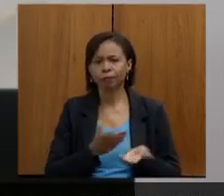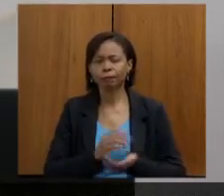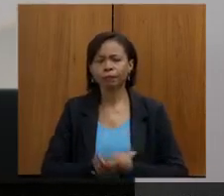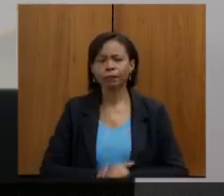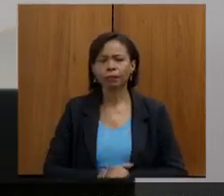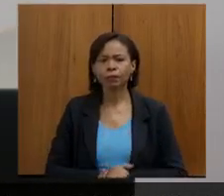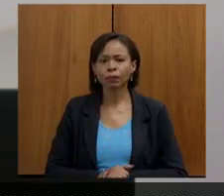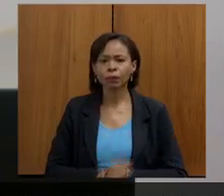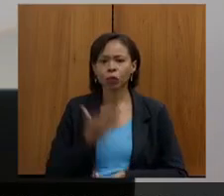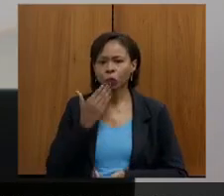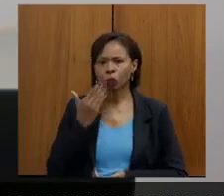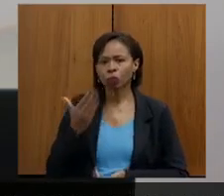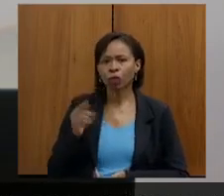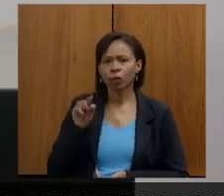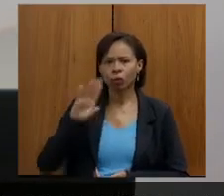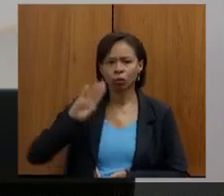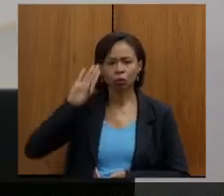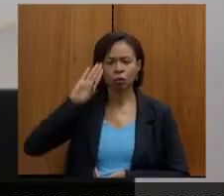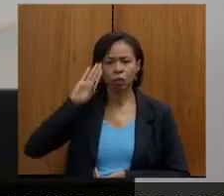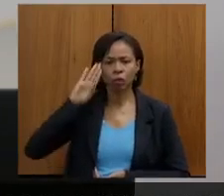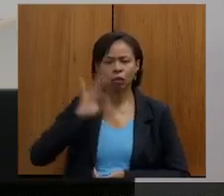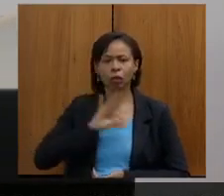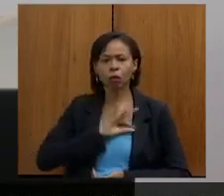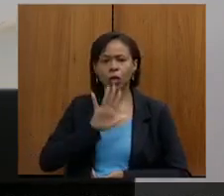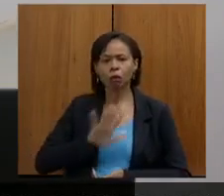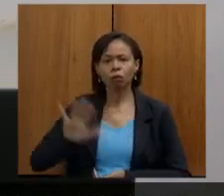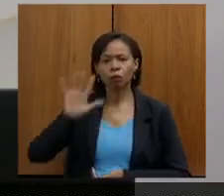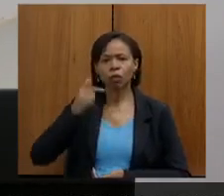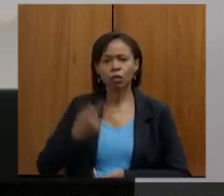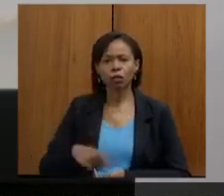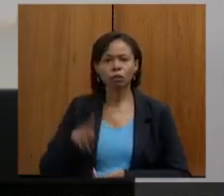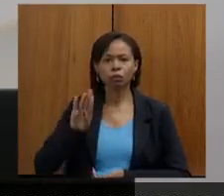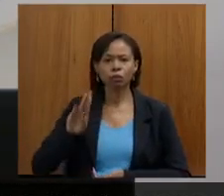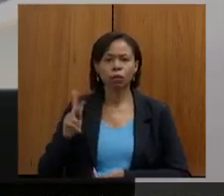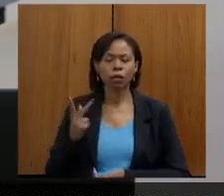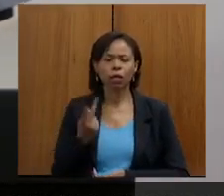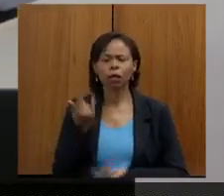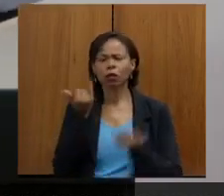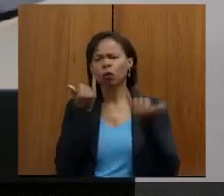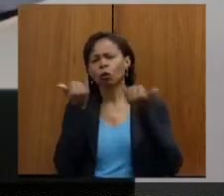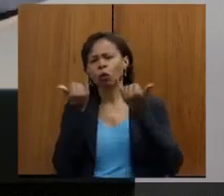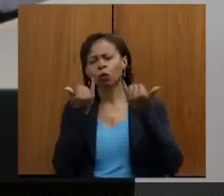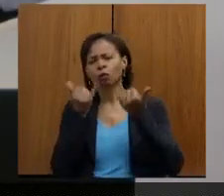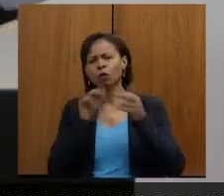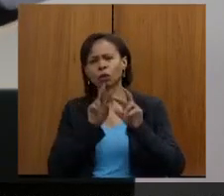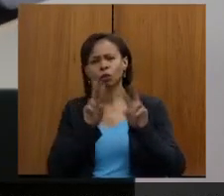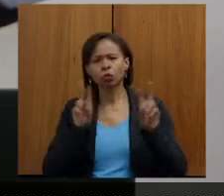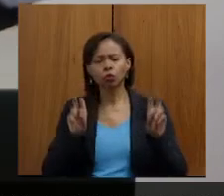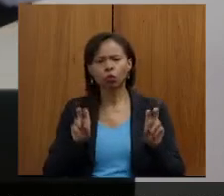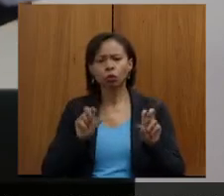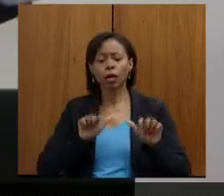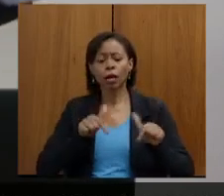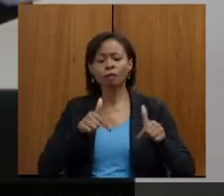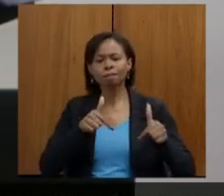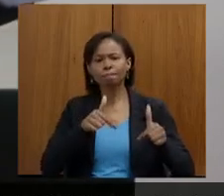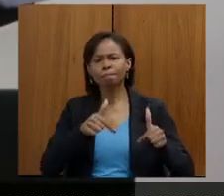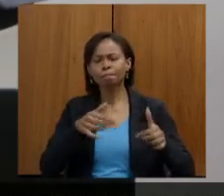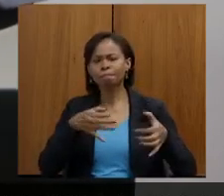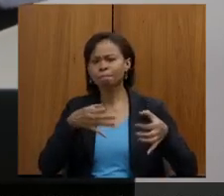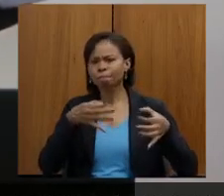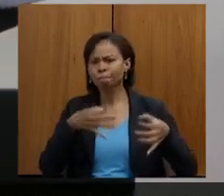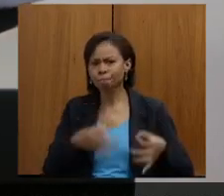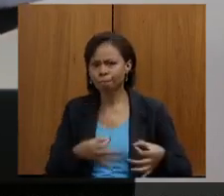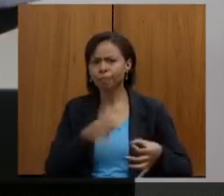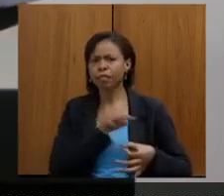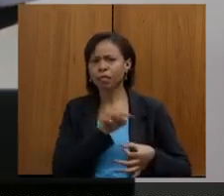ou Daquele mesmo sendo encaminhado ao comando adianta possibilitar em Belo Horizonte informações consubstanciado nas ações concretas que